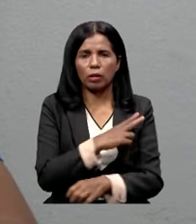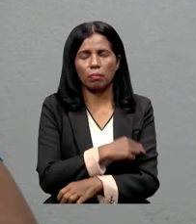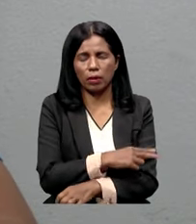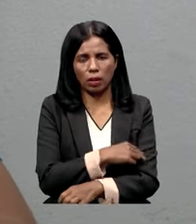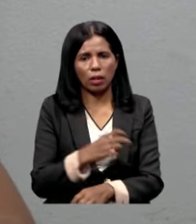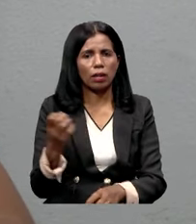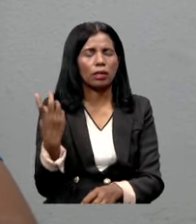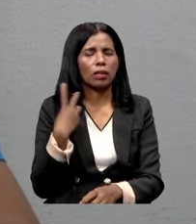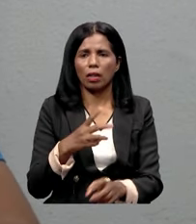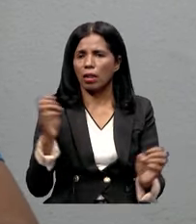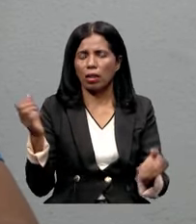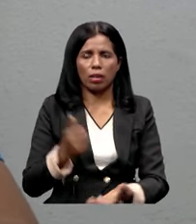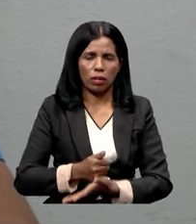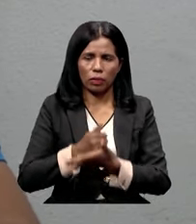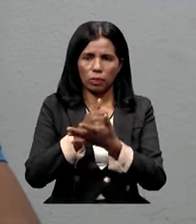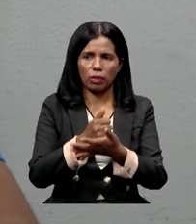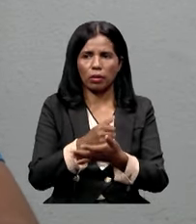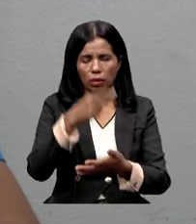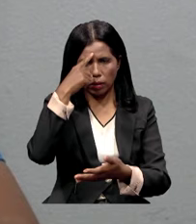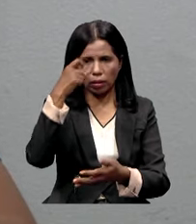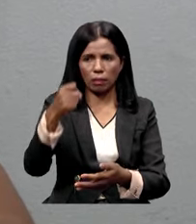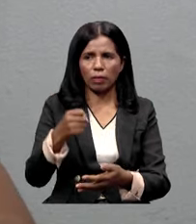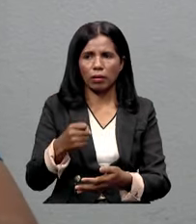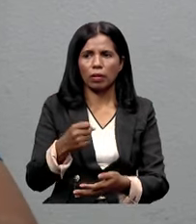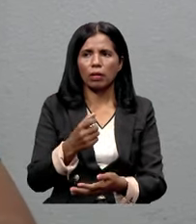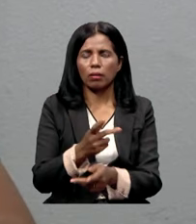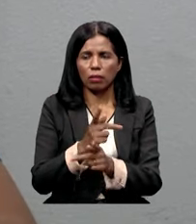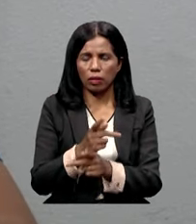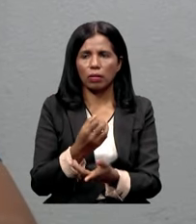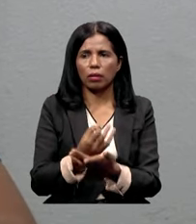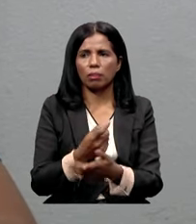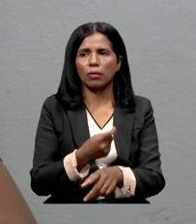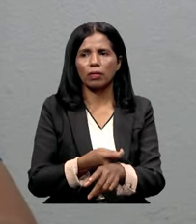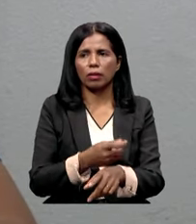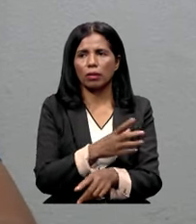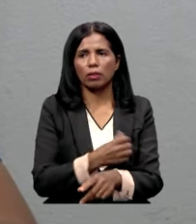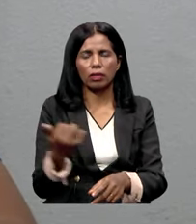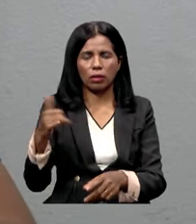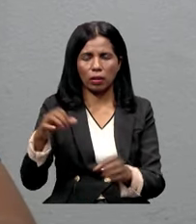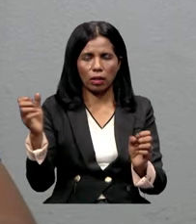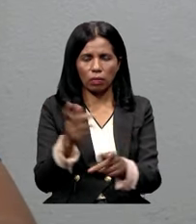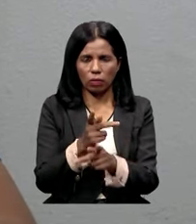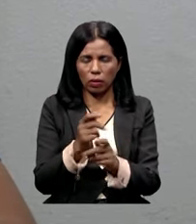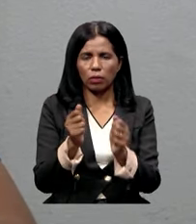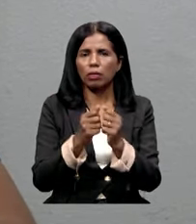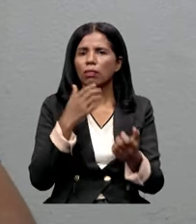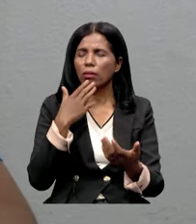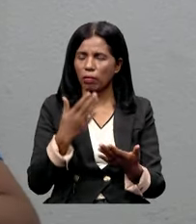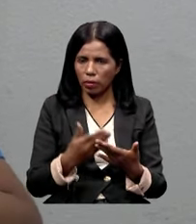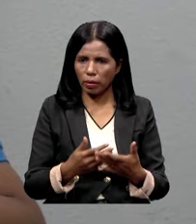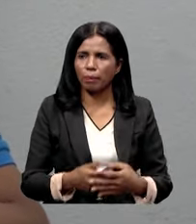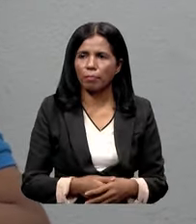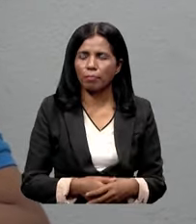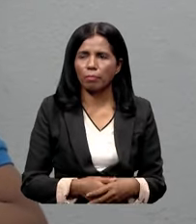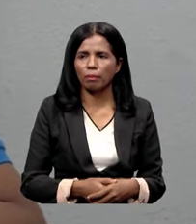buat tidak. Tama saya kuidado iha os tempo samyang iha umah sir ladung halo kuidado dia. Entau